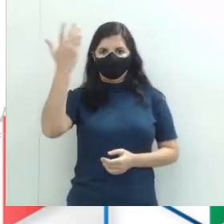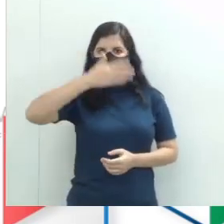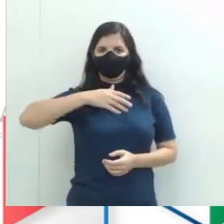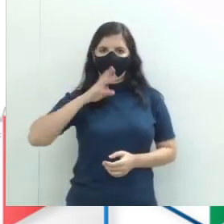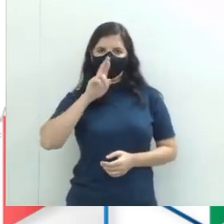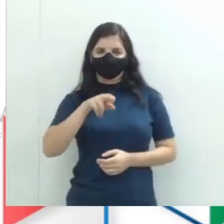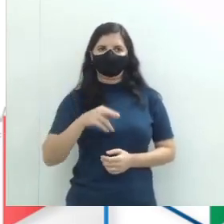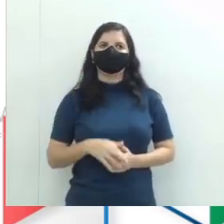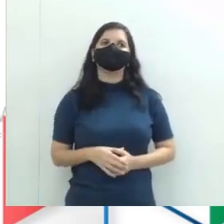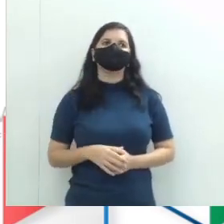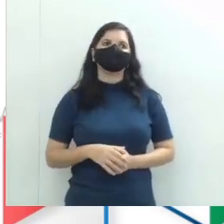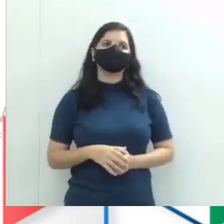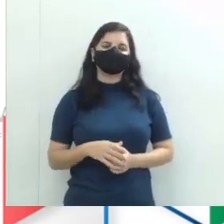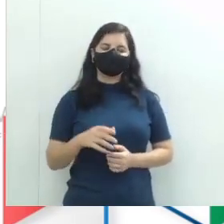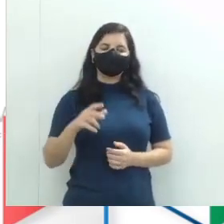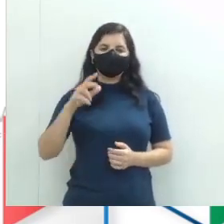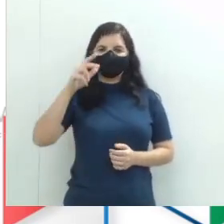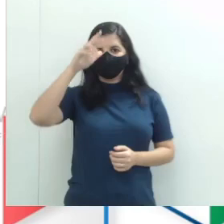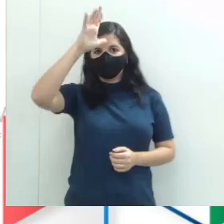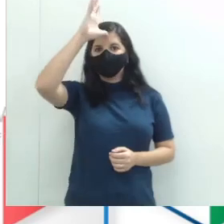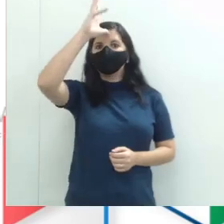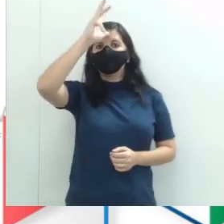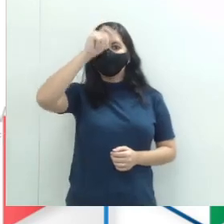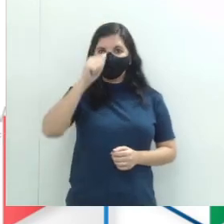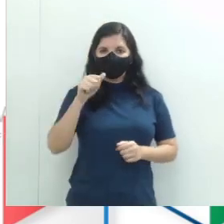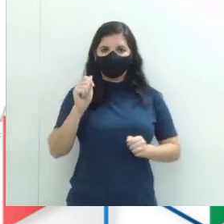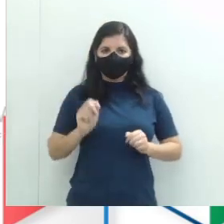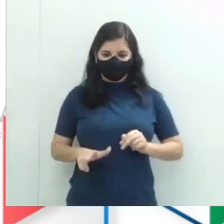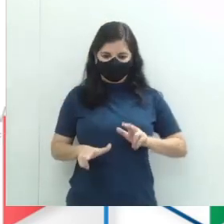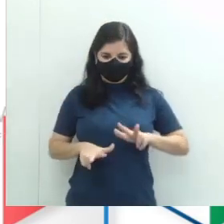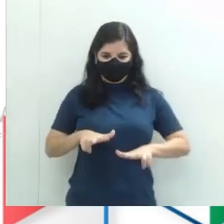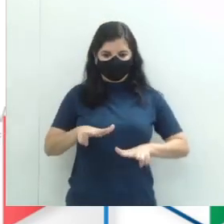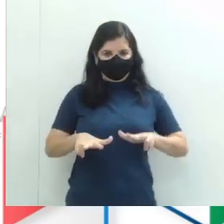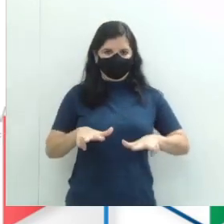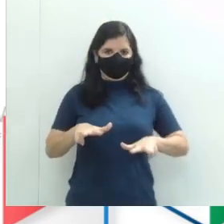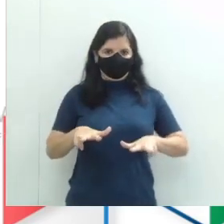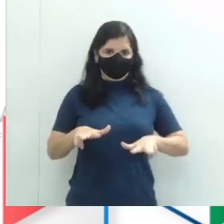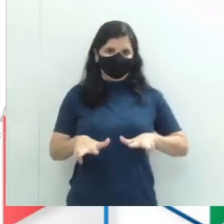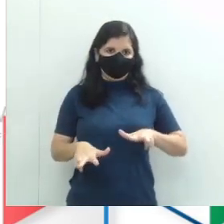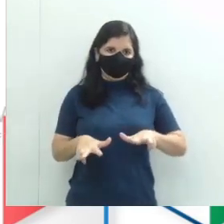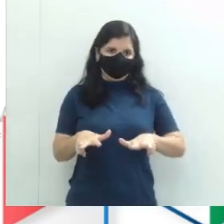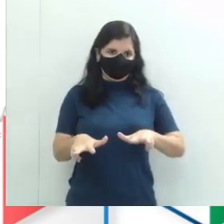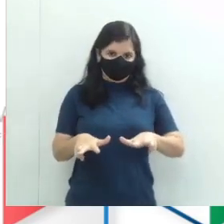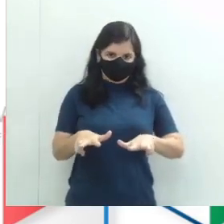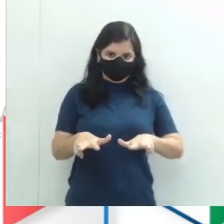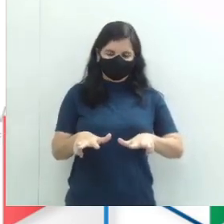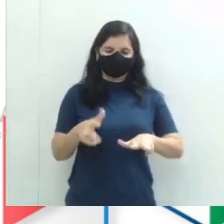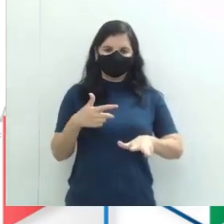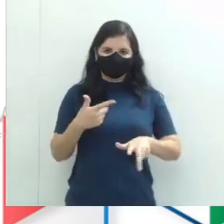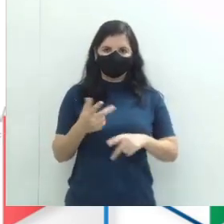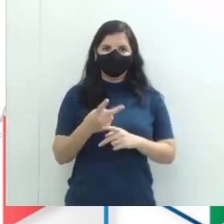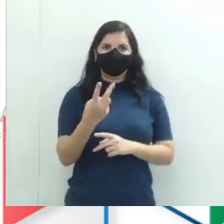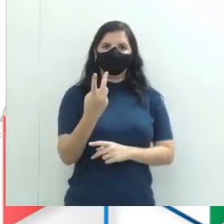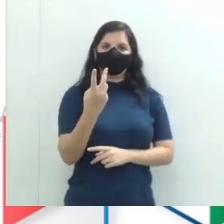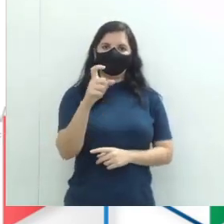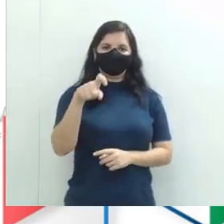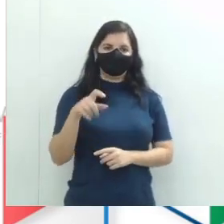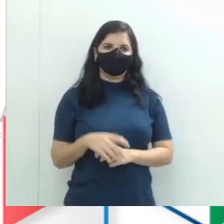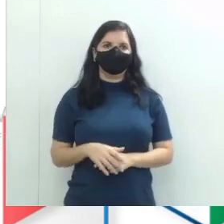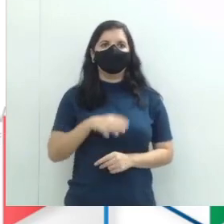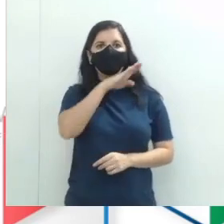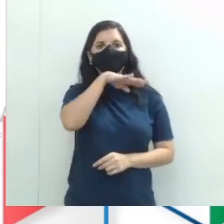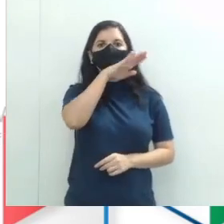solução. Né? Lembra, a galinha tem duas patinhas, são dois pés, tá? Eu vou chamar de 2x, e